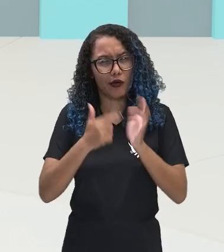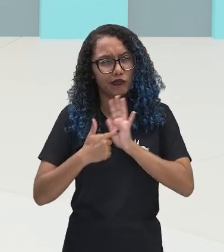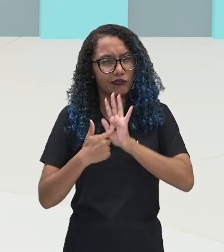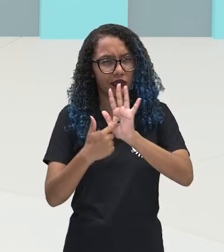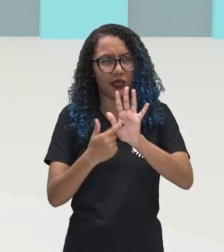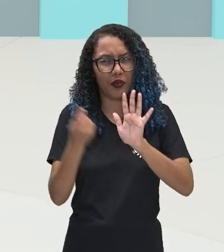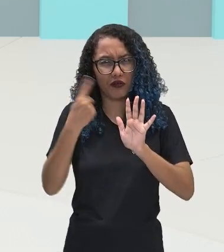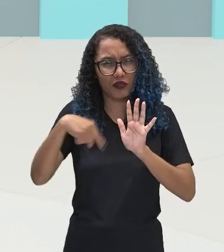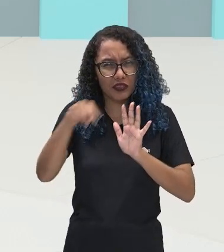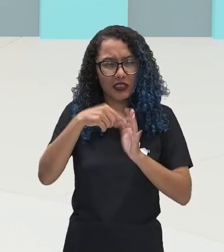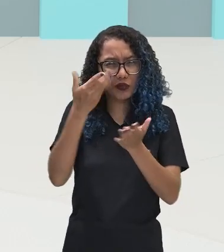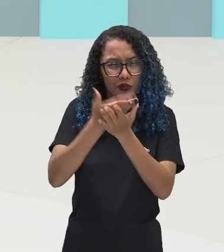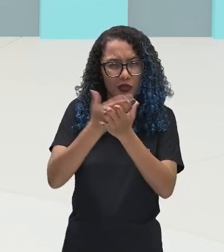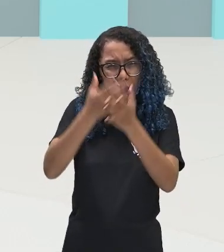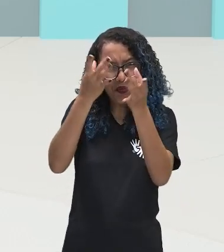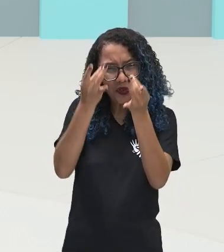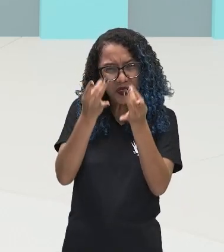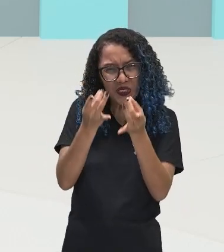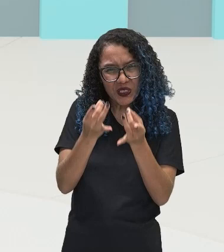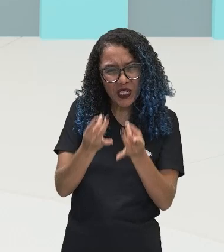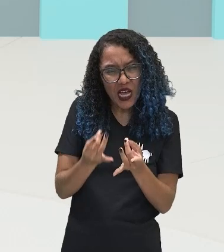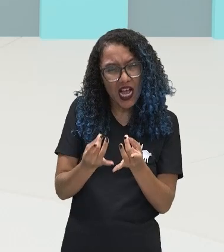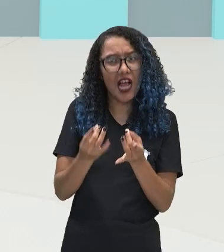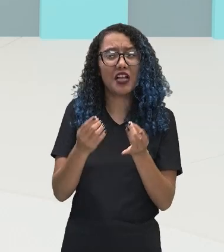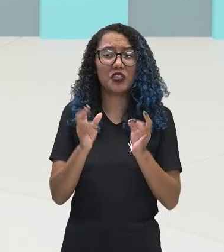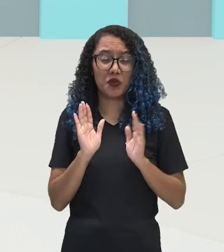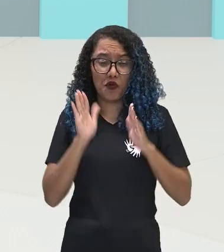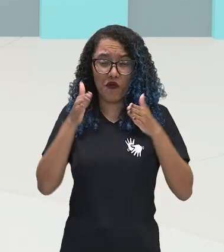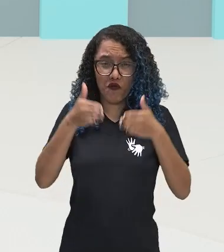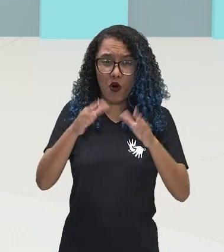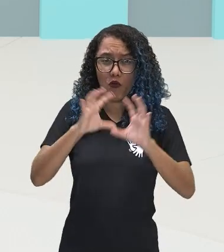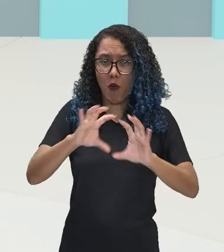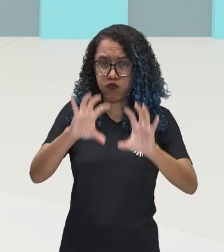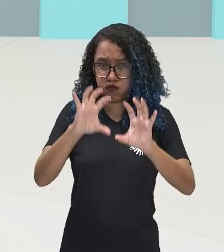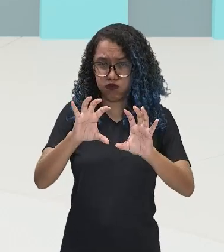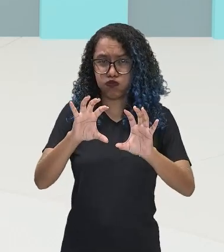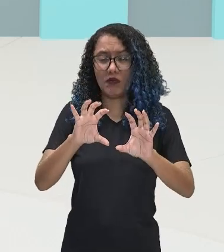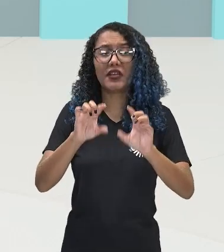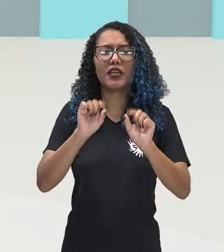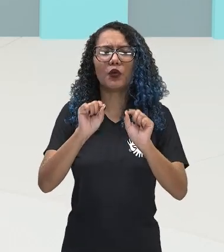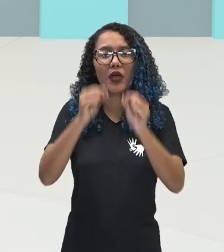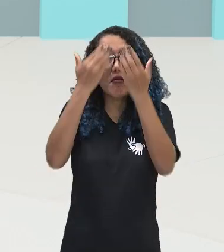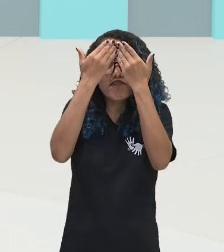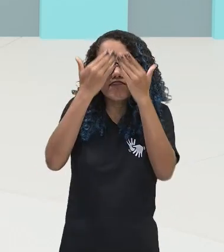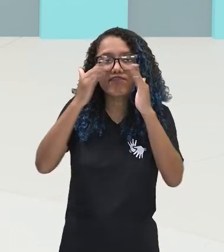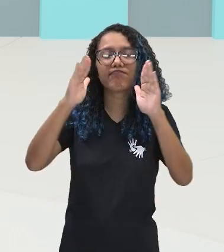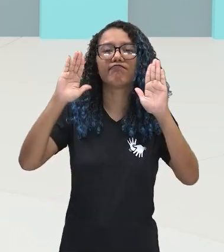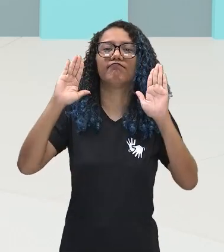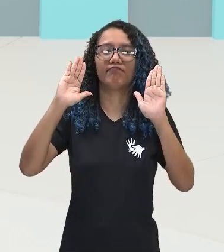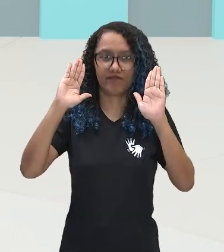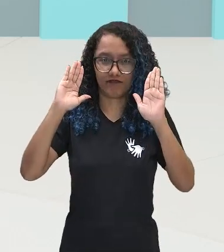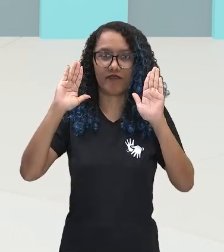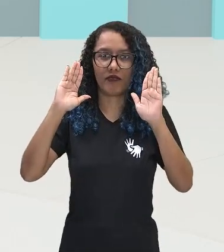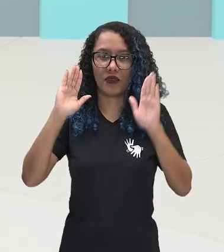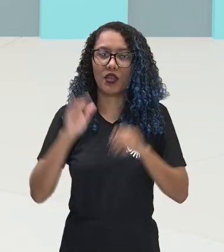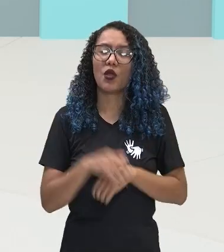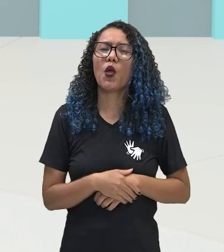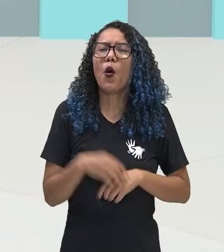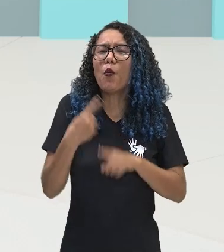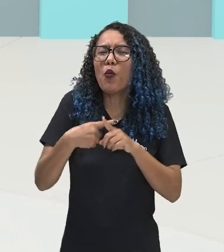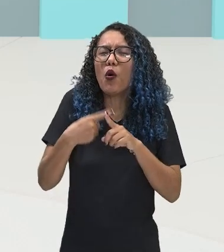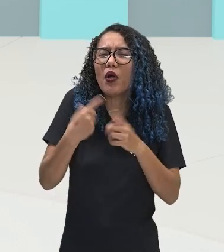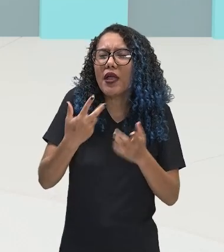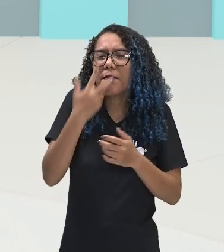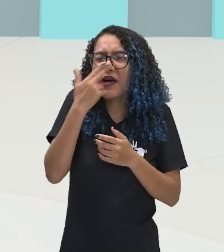pares e desconstruir a ideia dos glúteos como a região menos digna do